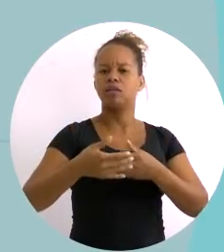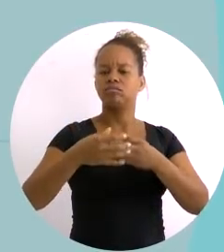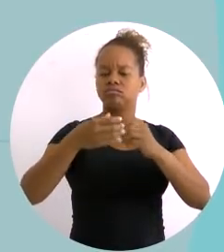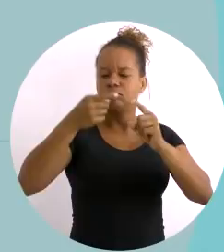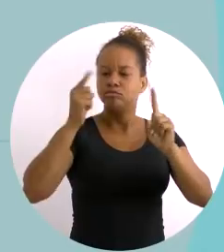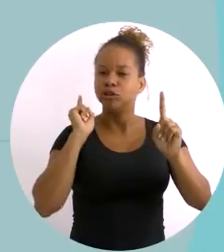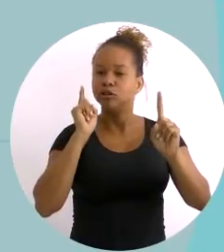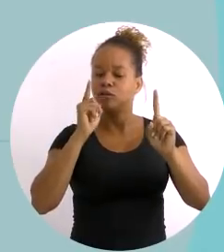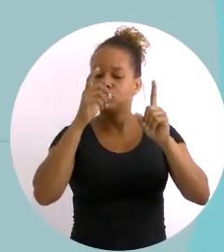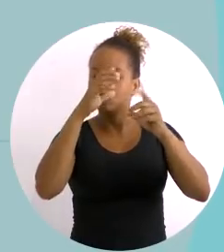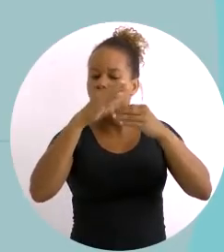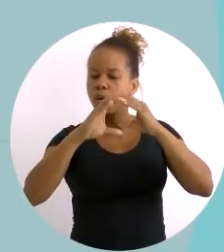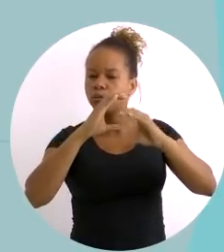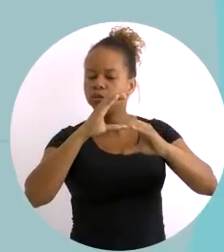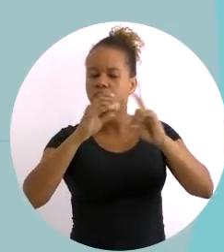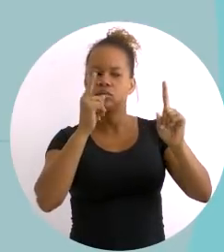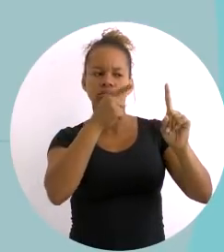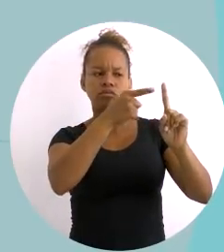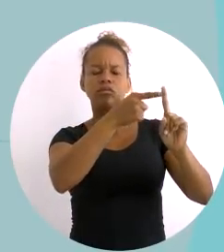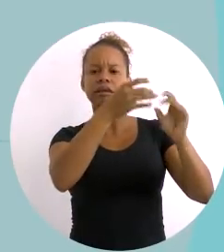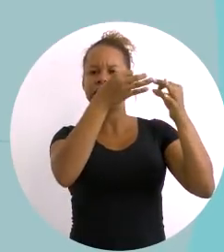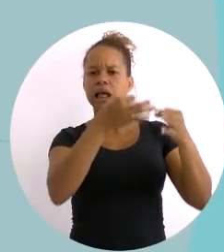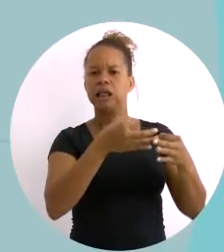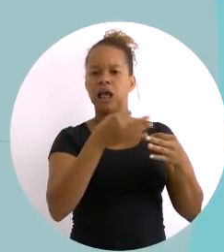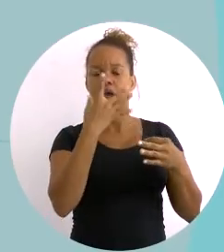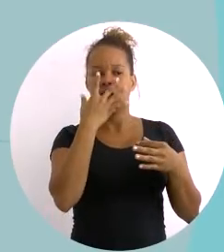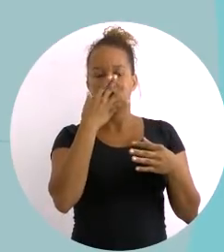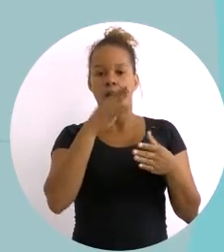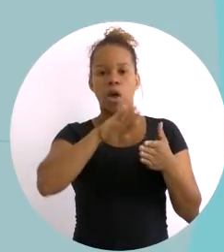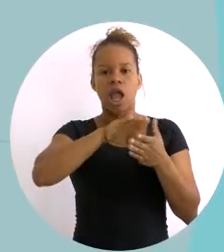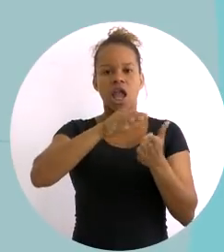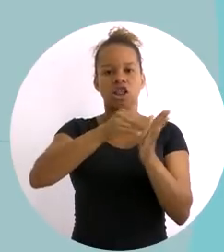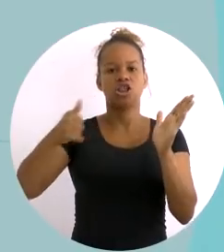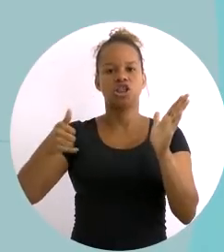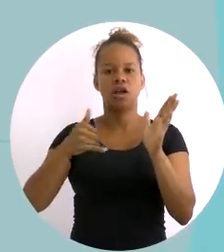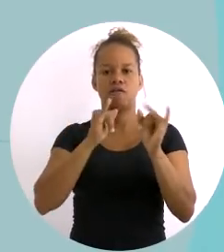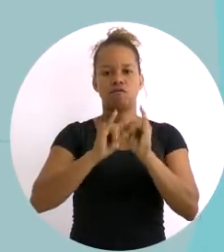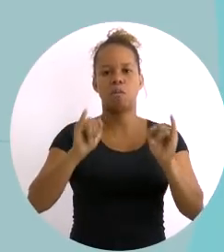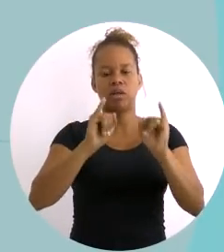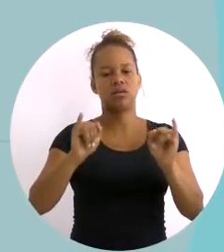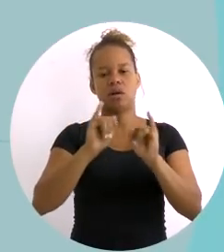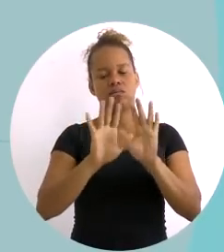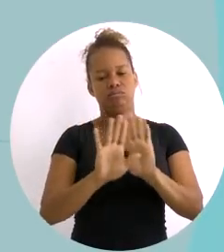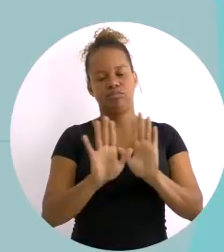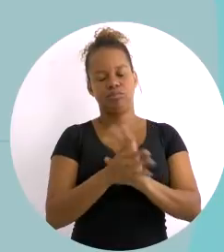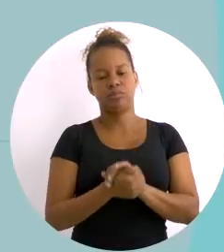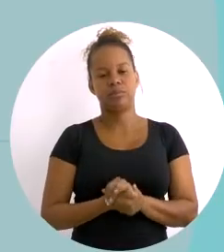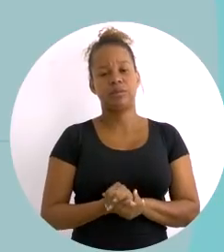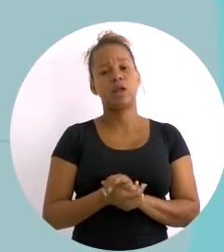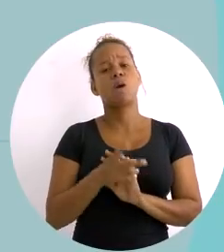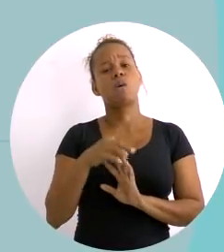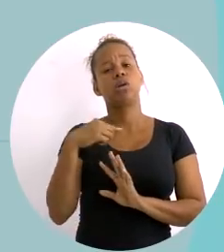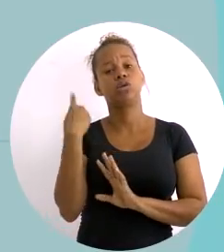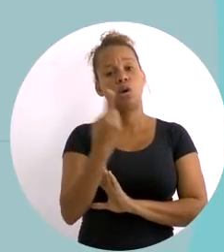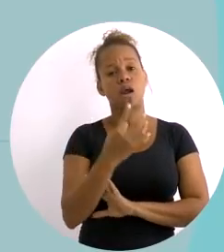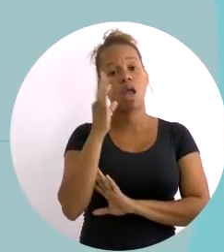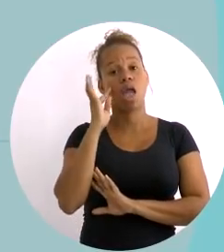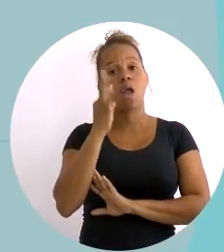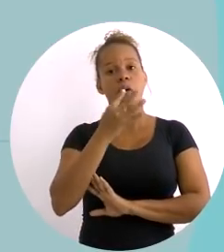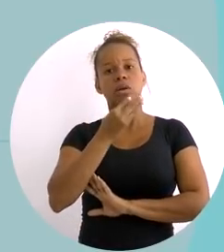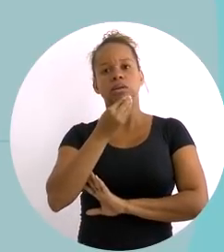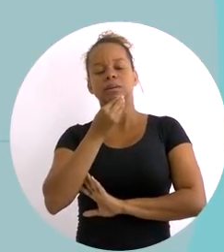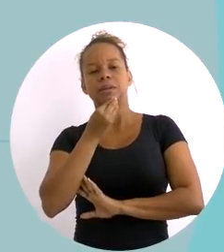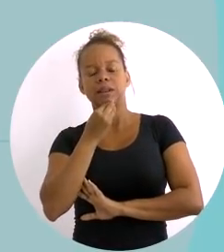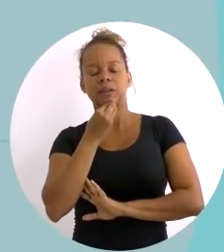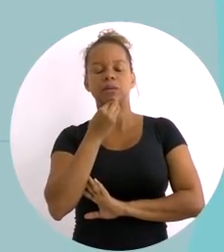objetiva. Aquela pessoa que não omite informações. Quando nós reconhecemos que uma pessoa